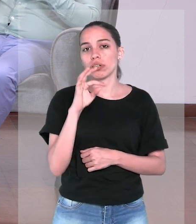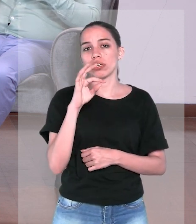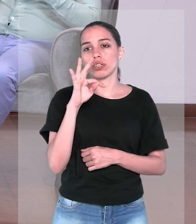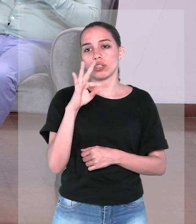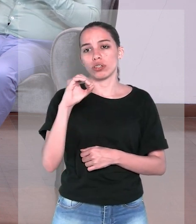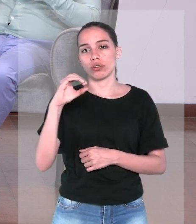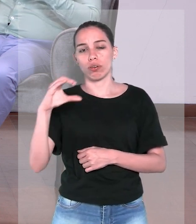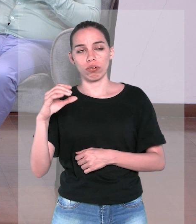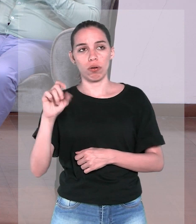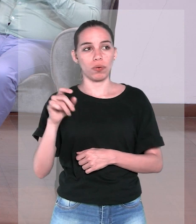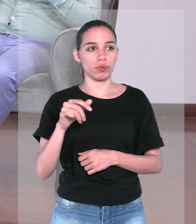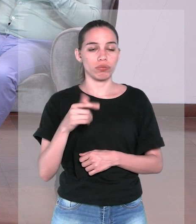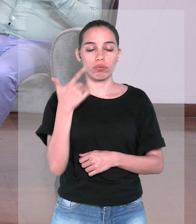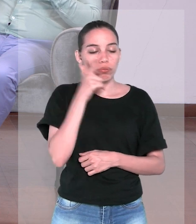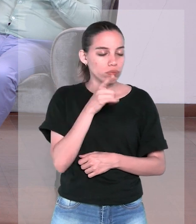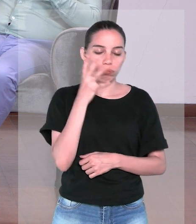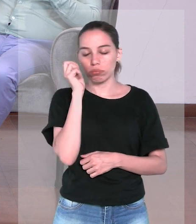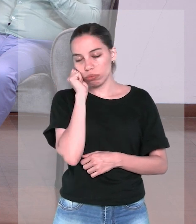pessoas tentaram suicídio mais de uma vez.